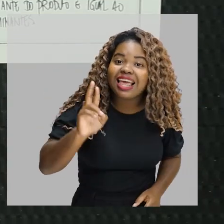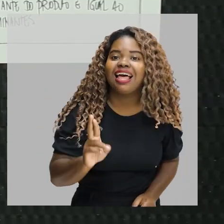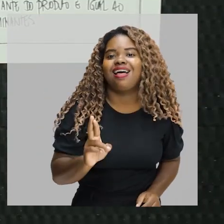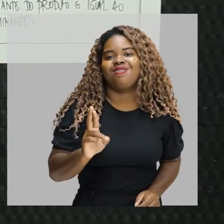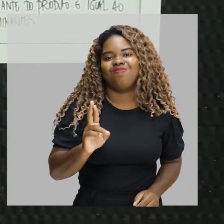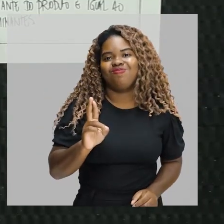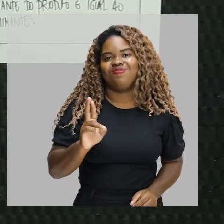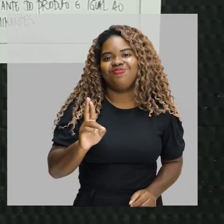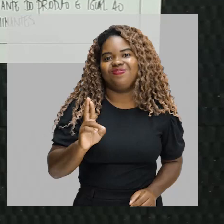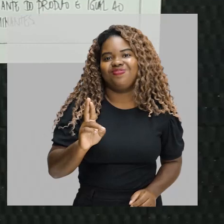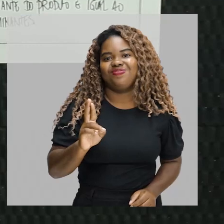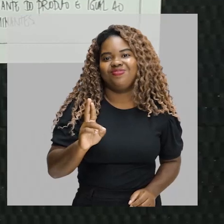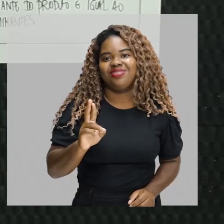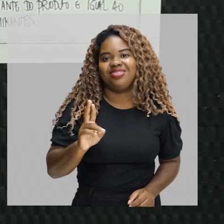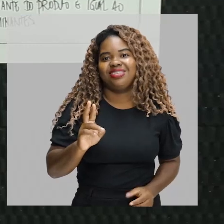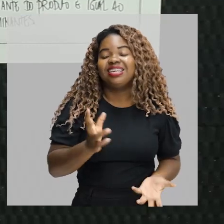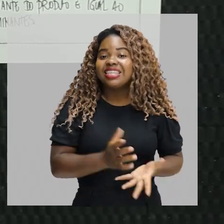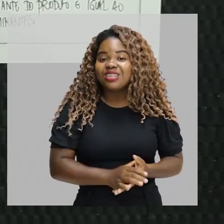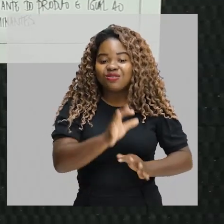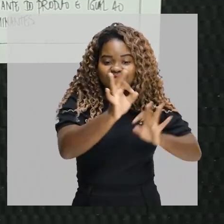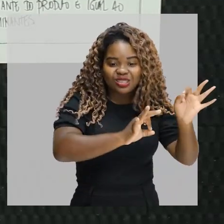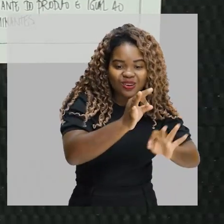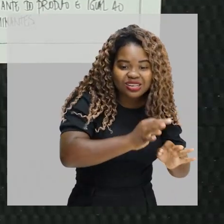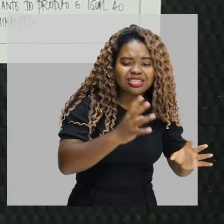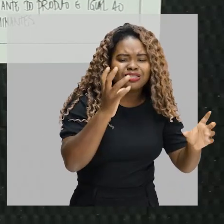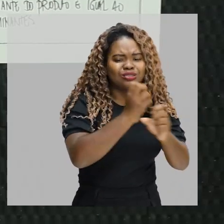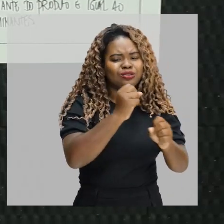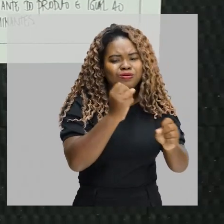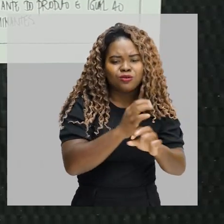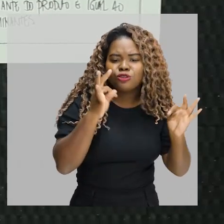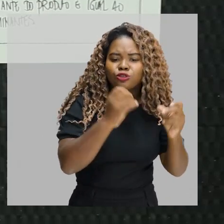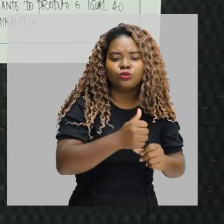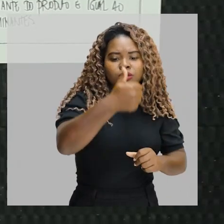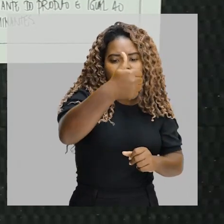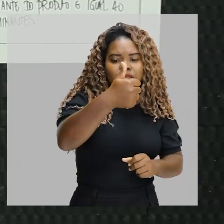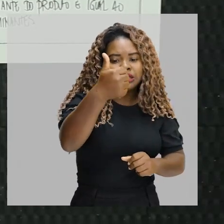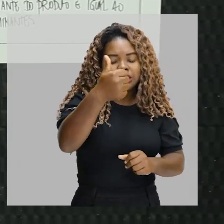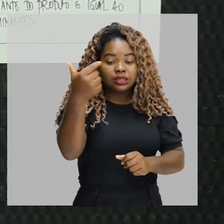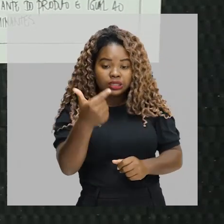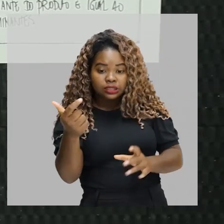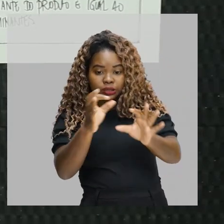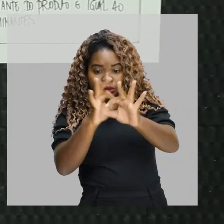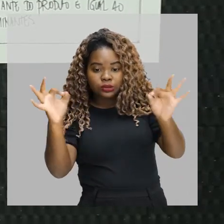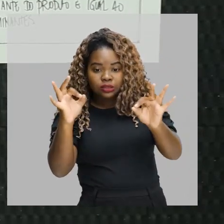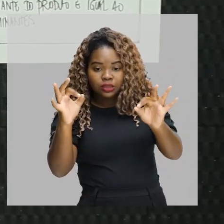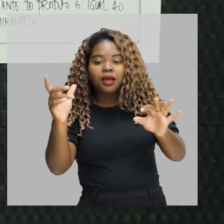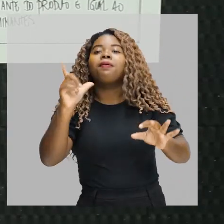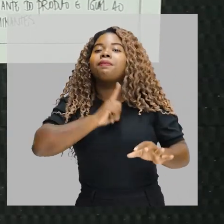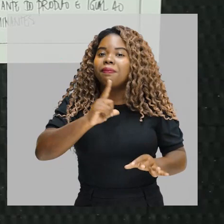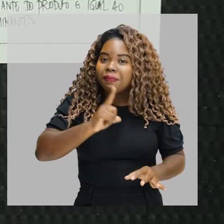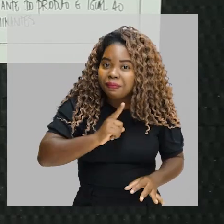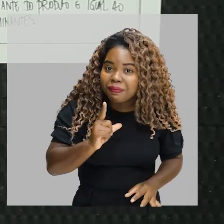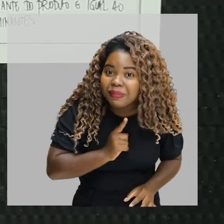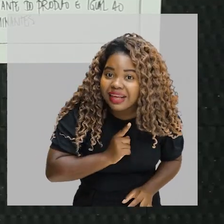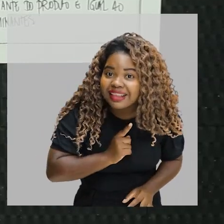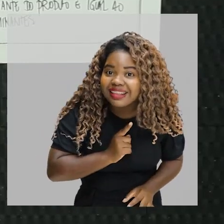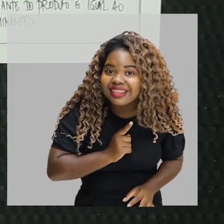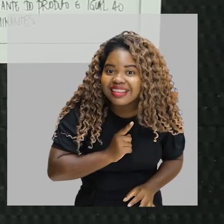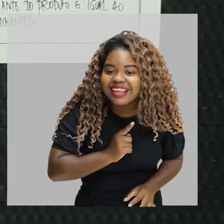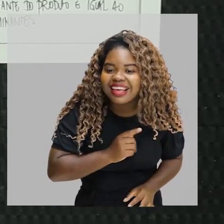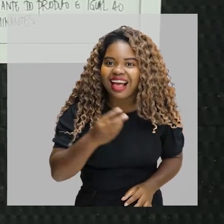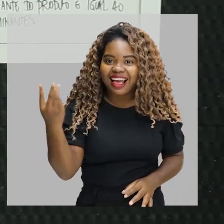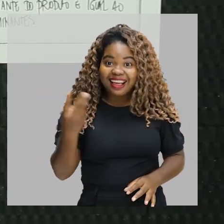operações com os elementos da linha 1 e a linha 2 para obter os elementos da linha 3. Tá? Então, aqui que a gente